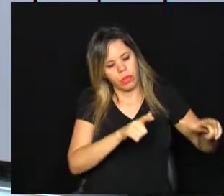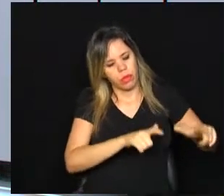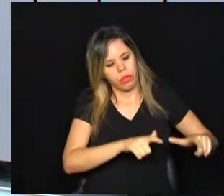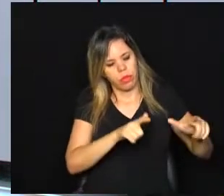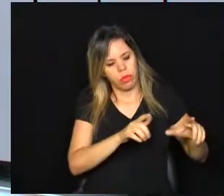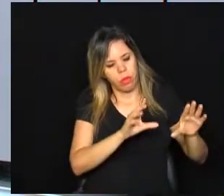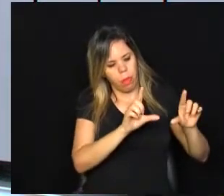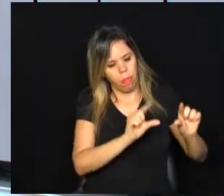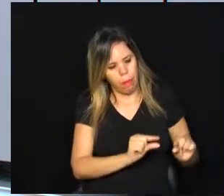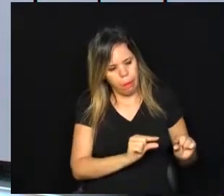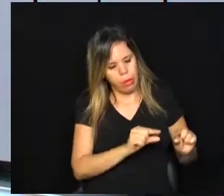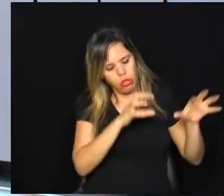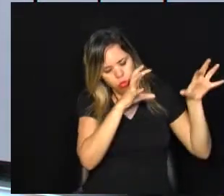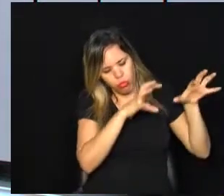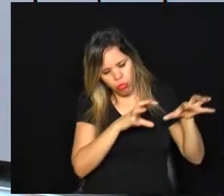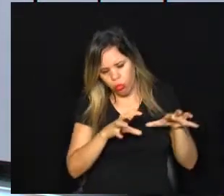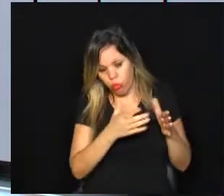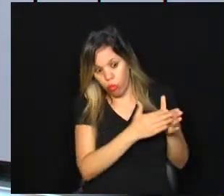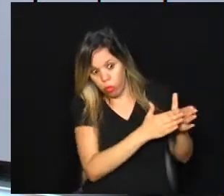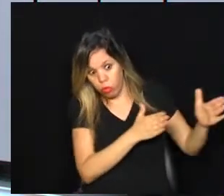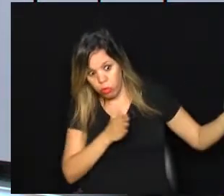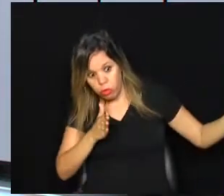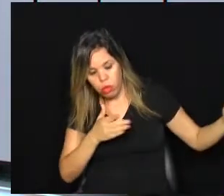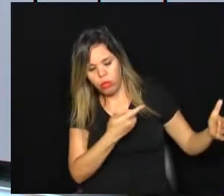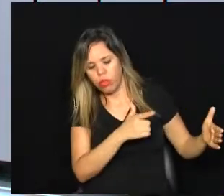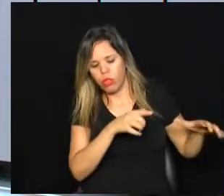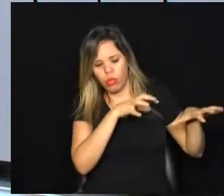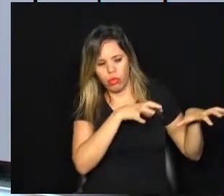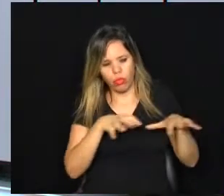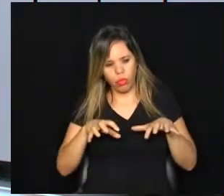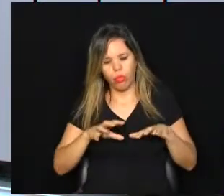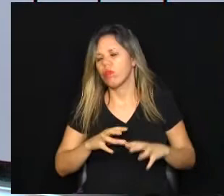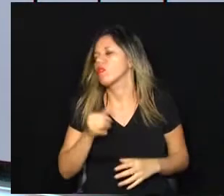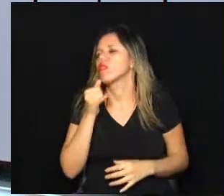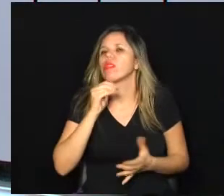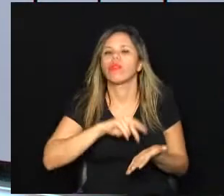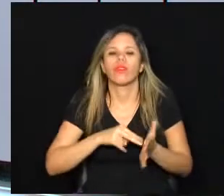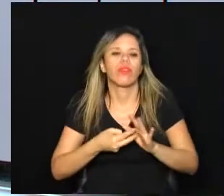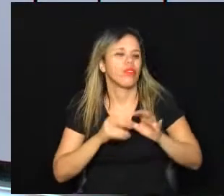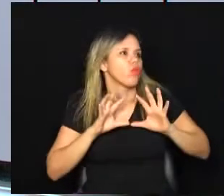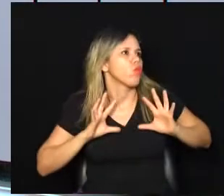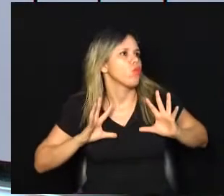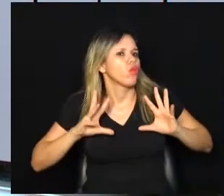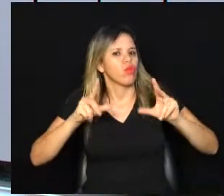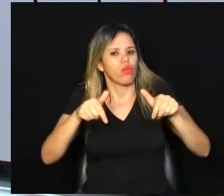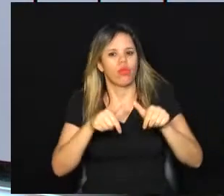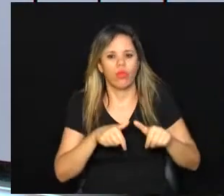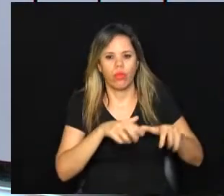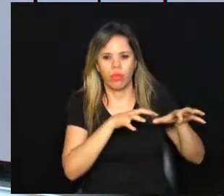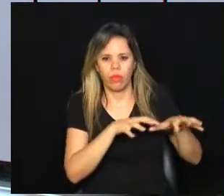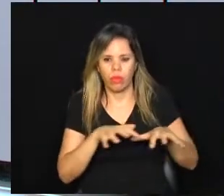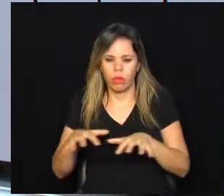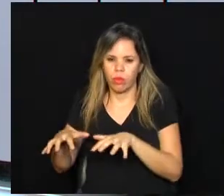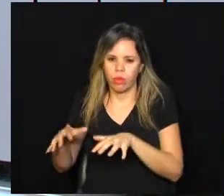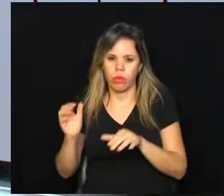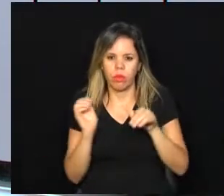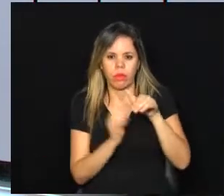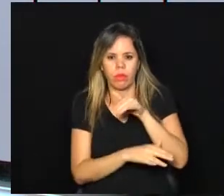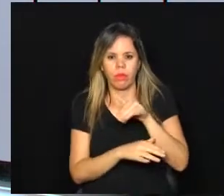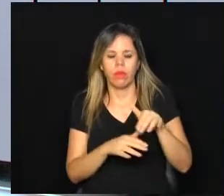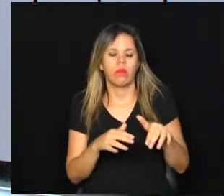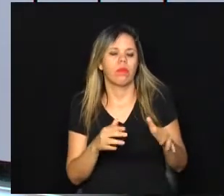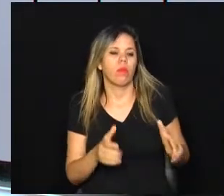período muito grande sem chuva, né? Não quer dizer que toda chuva ela acaba sendo armazenada,